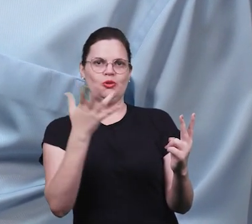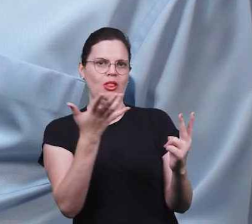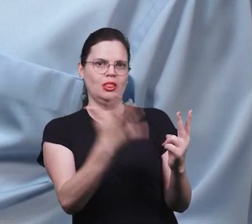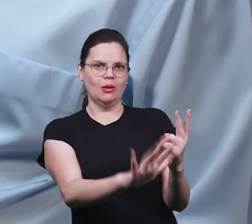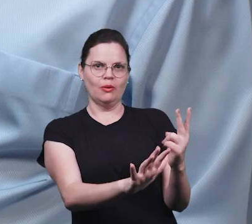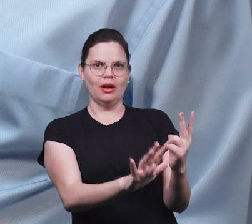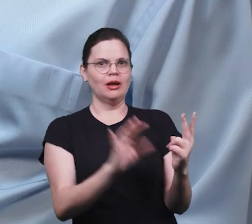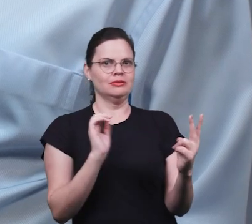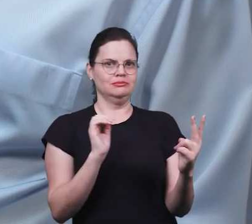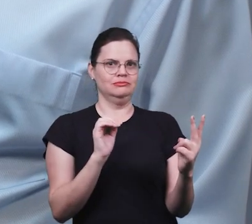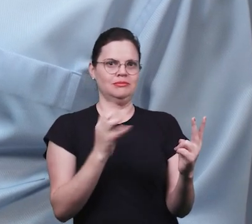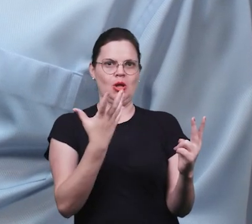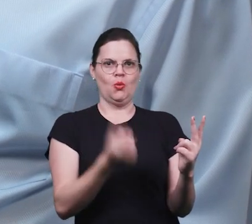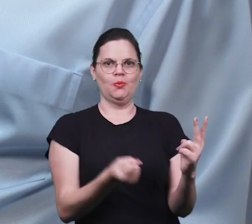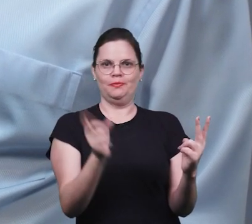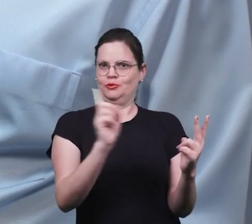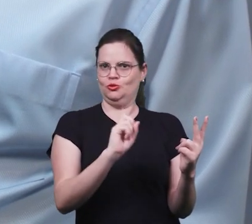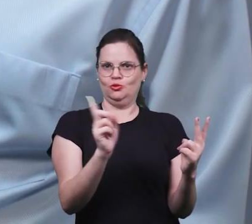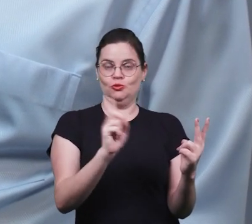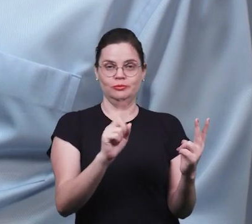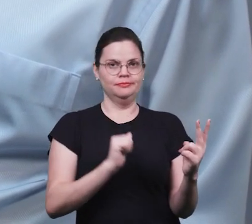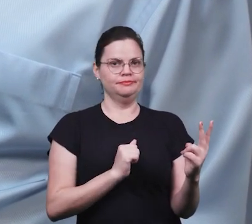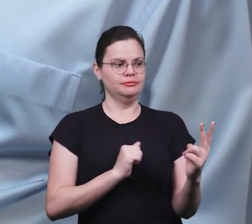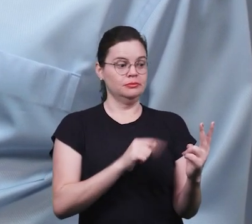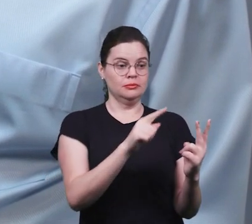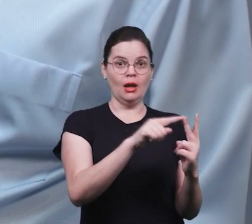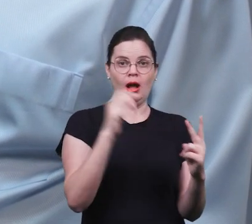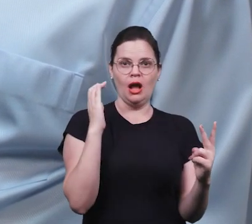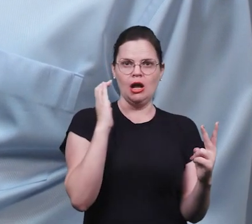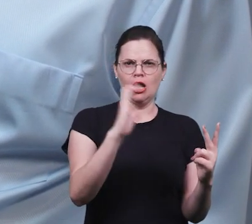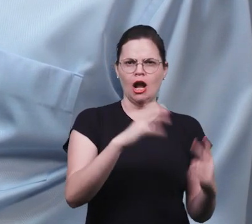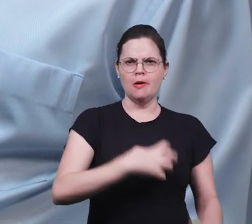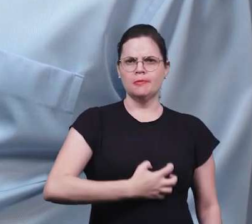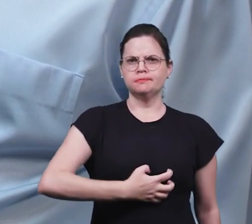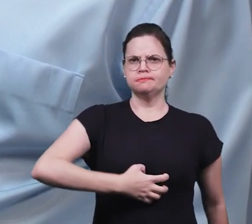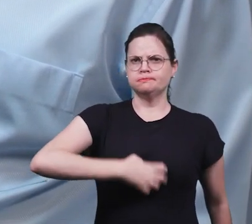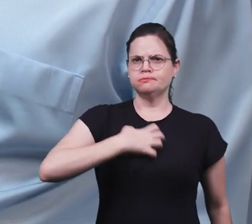ele. E Caim se ira com essa